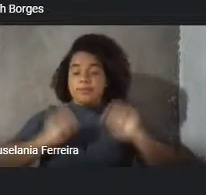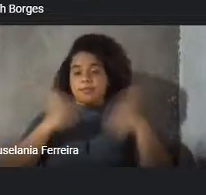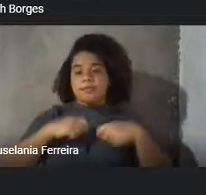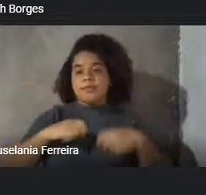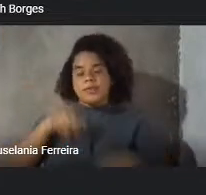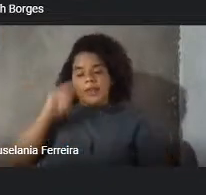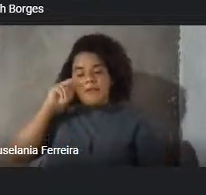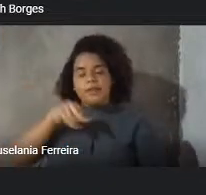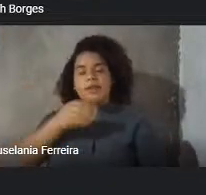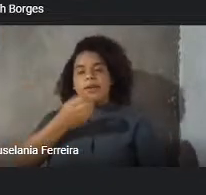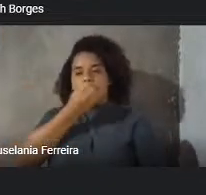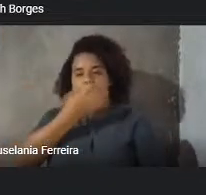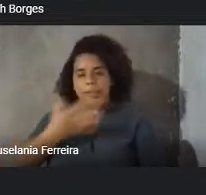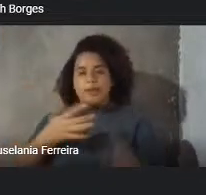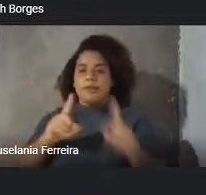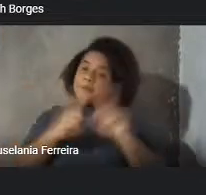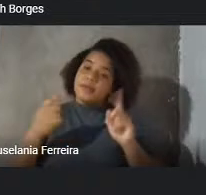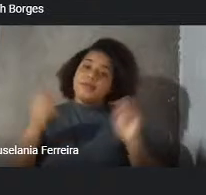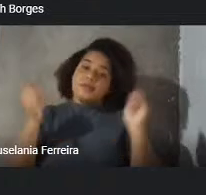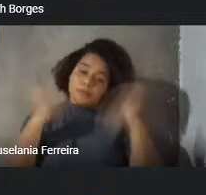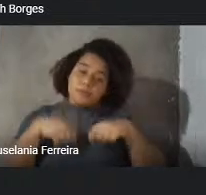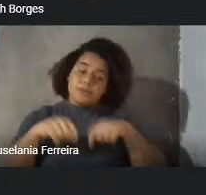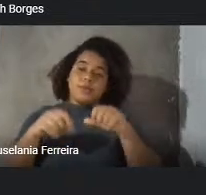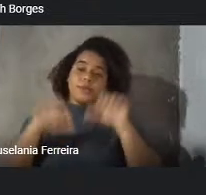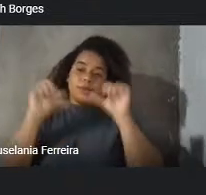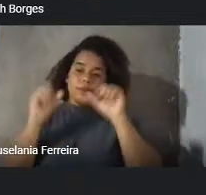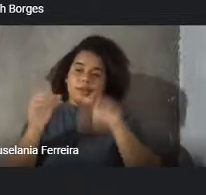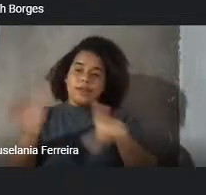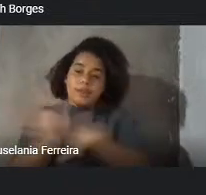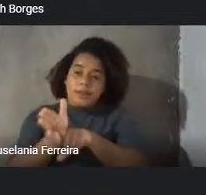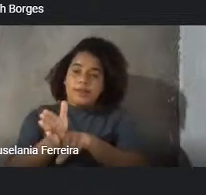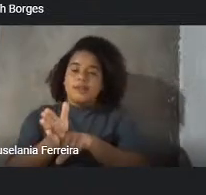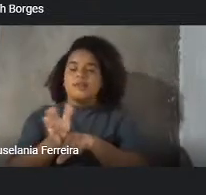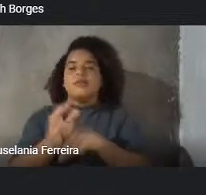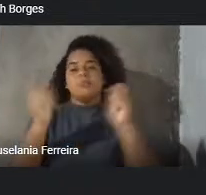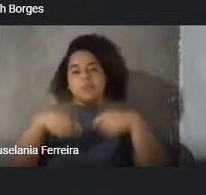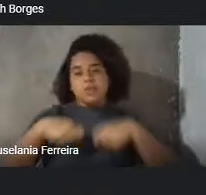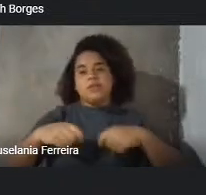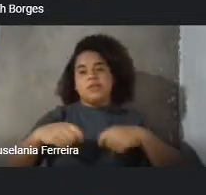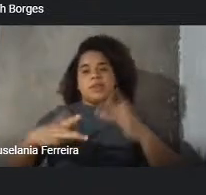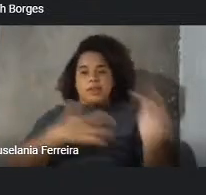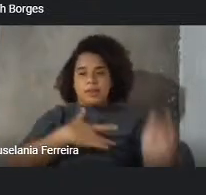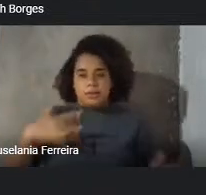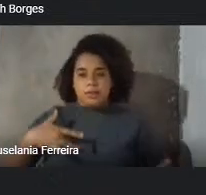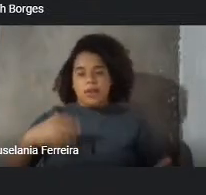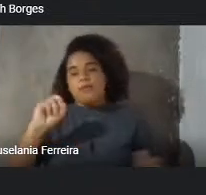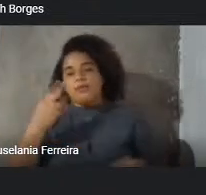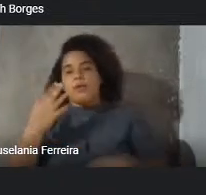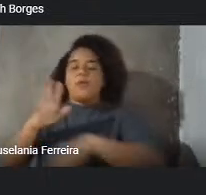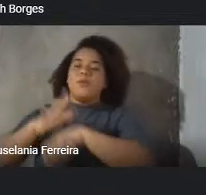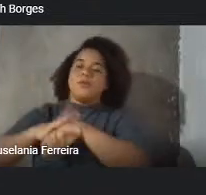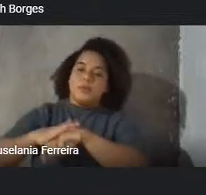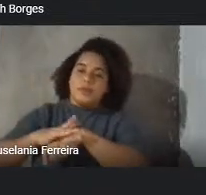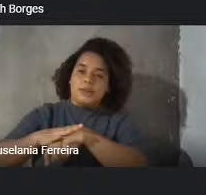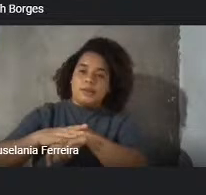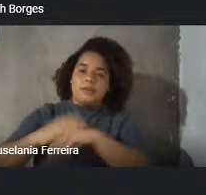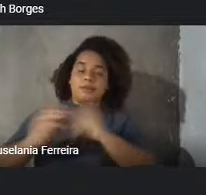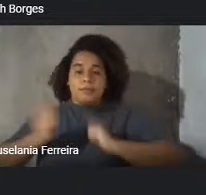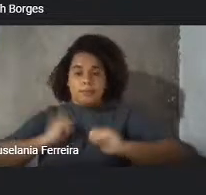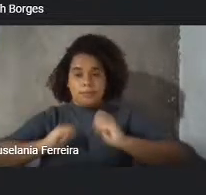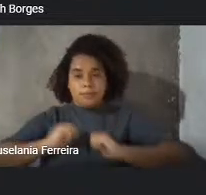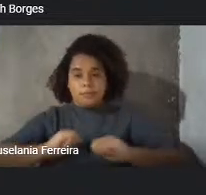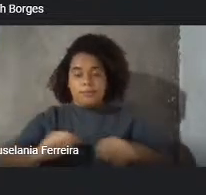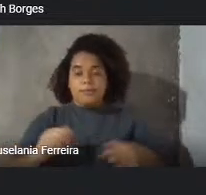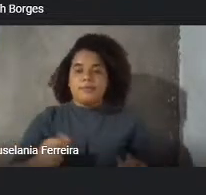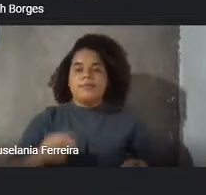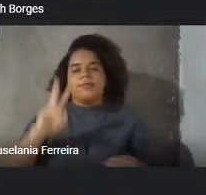mal vista. Em outras palavras, ela pode ser vista saudável ou patológica. Aí a gente vai trabalhando e